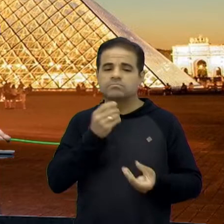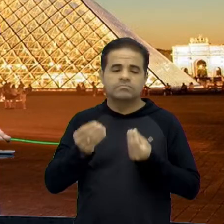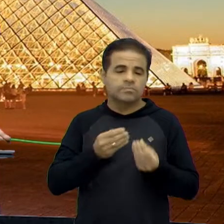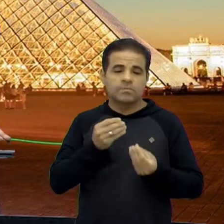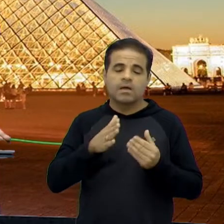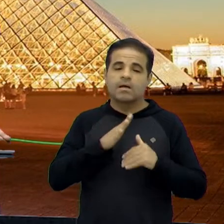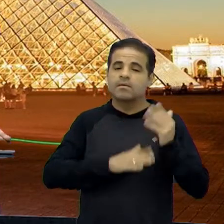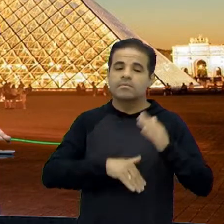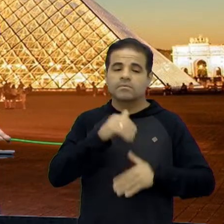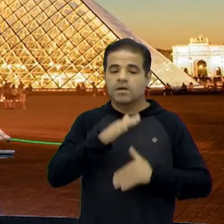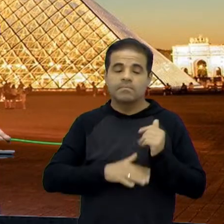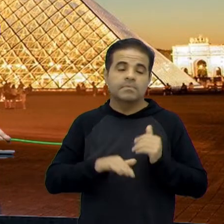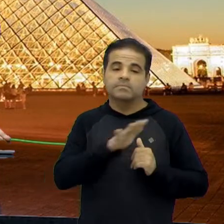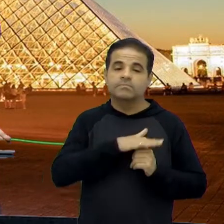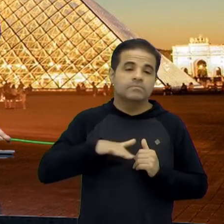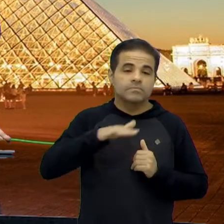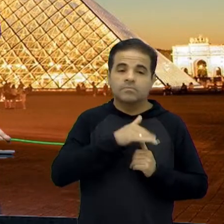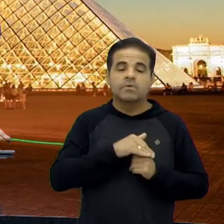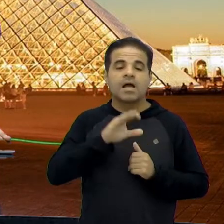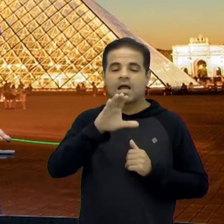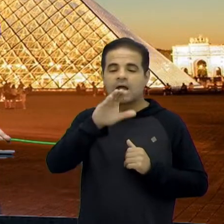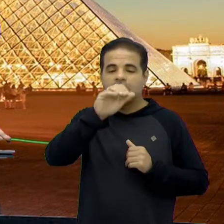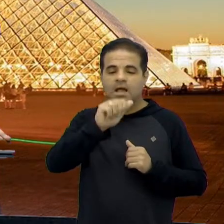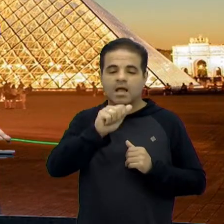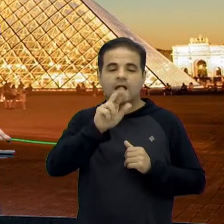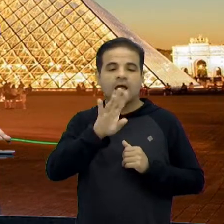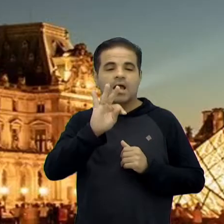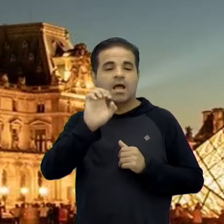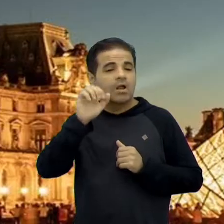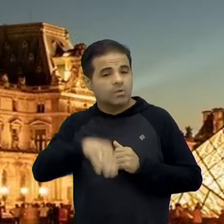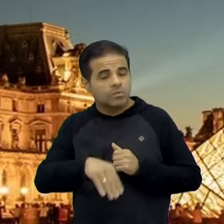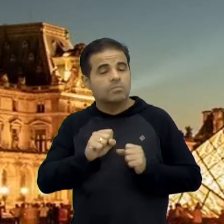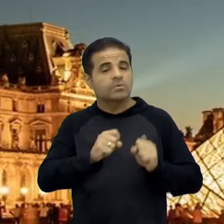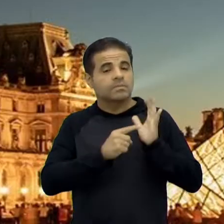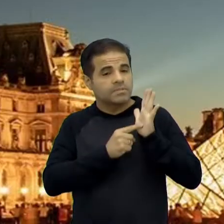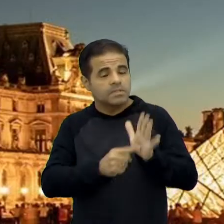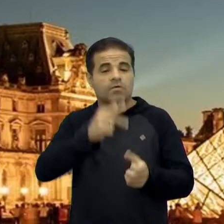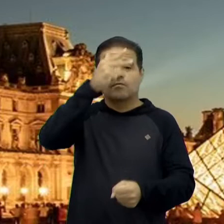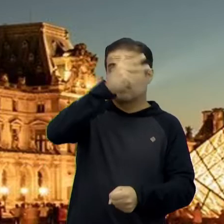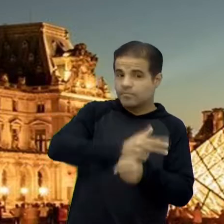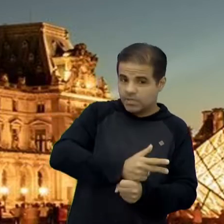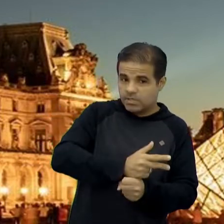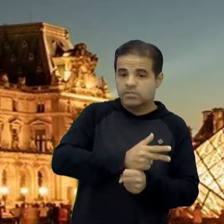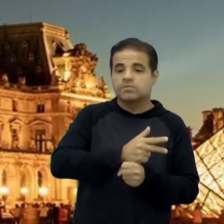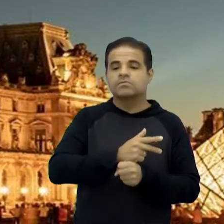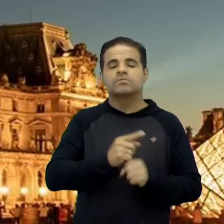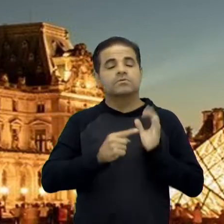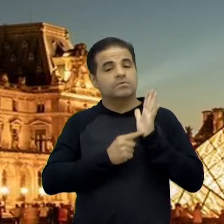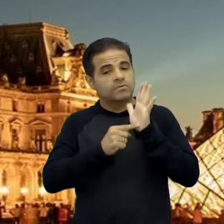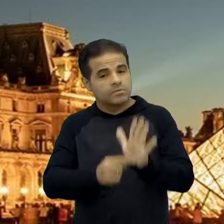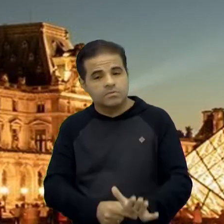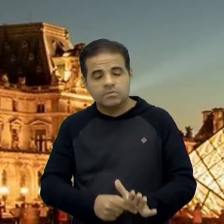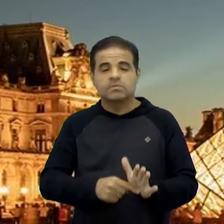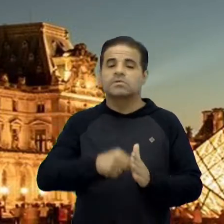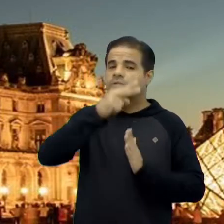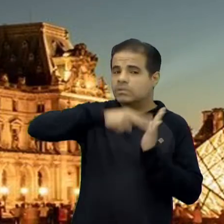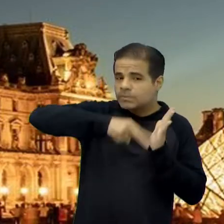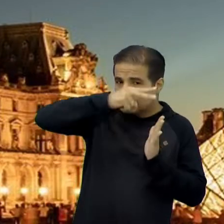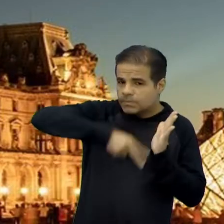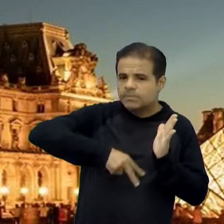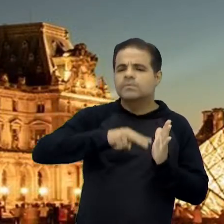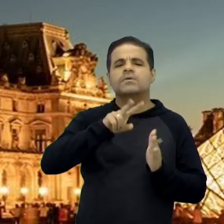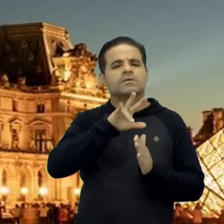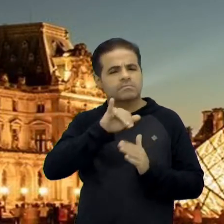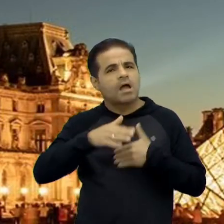gente citou agora a Shard e o Cartoon, mas ele também pode se apresentar através do vídeo, pode se apresentar através de uma releitura. Então, ele